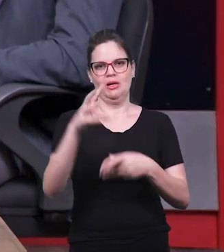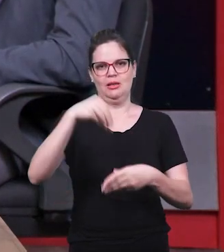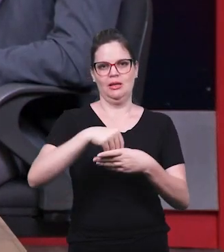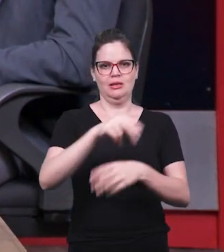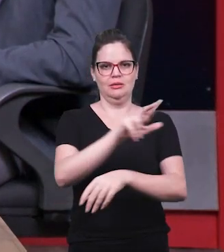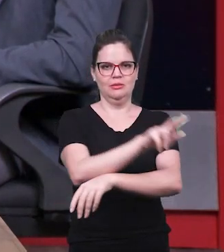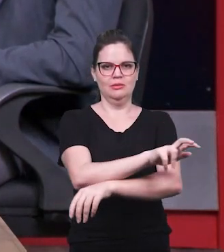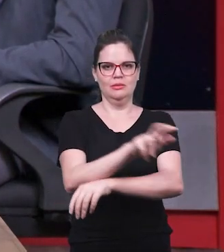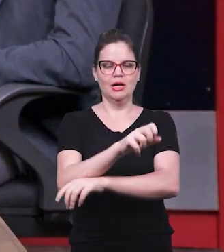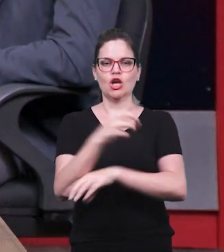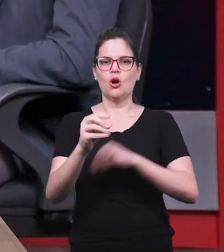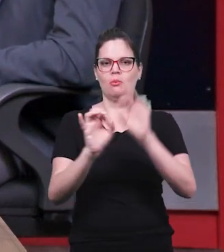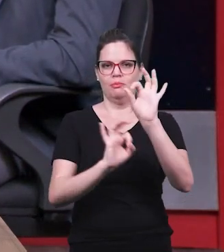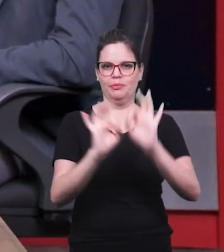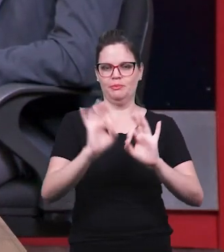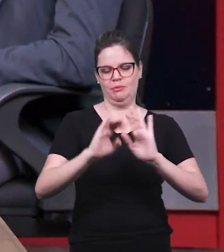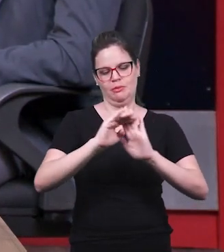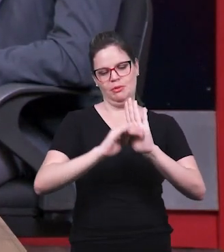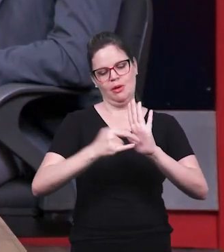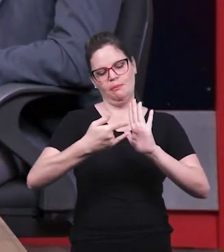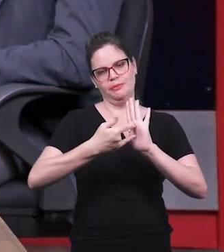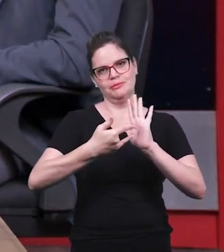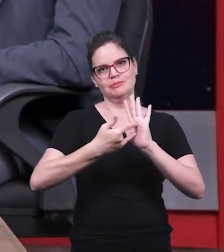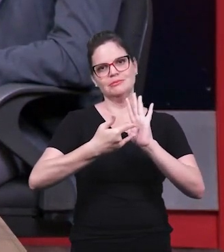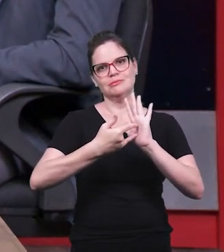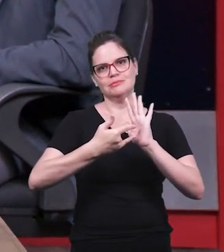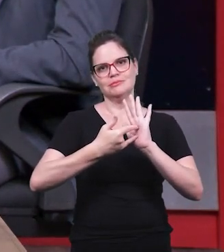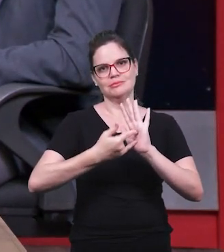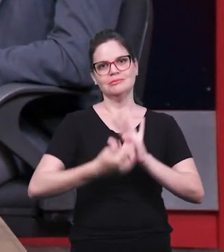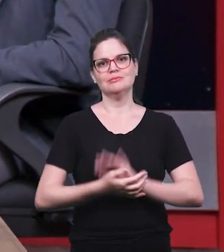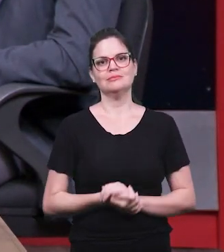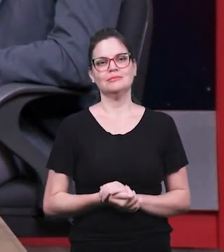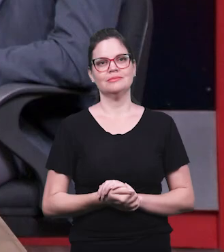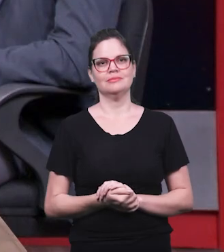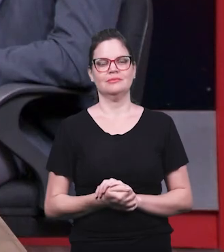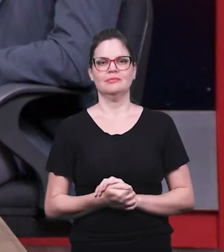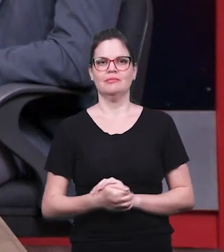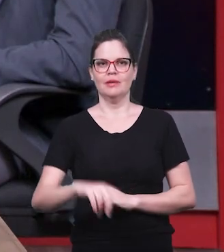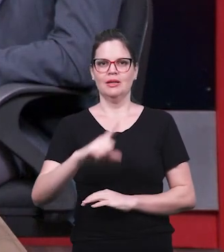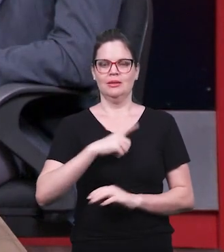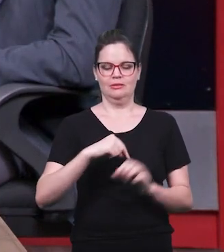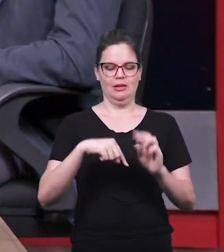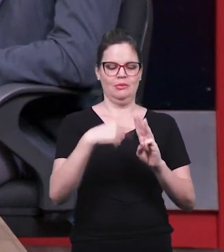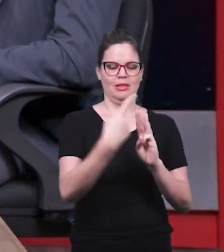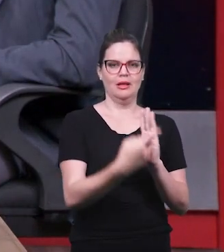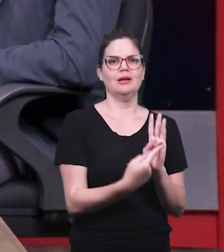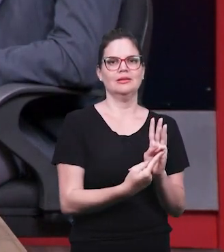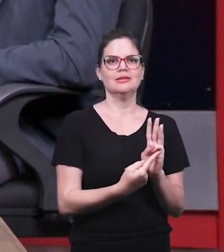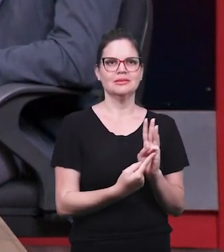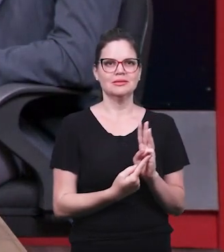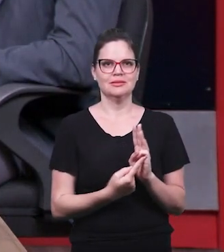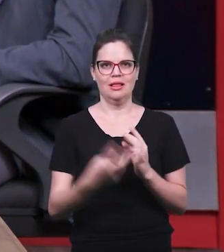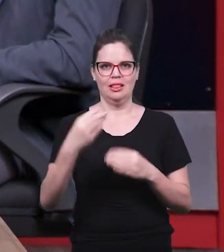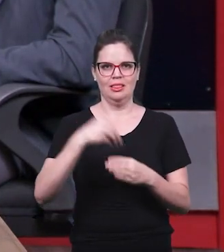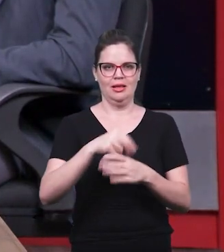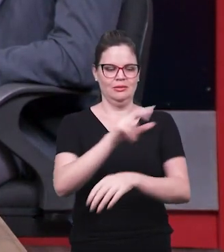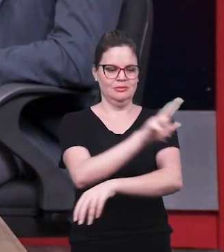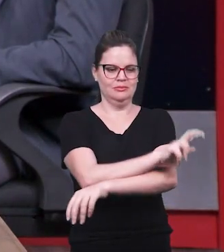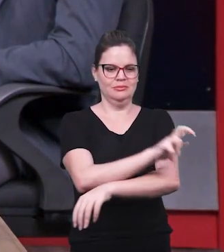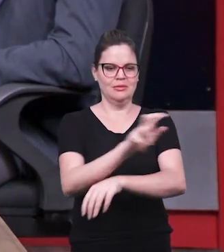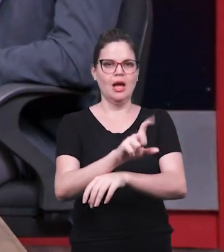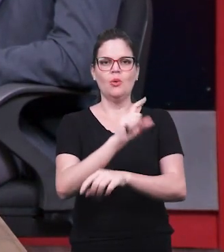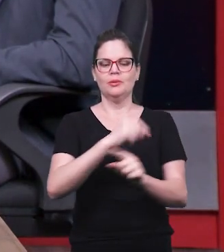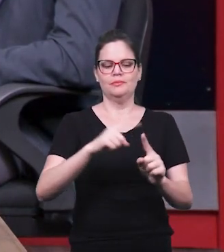robótica, e a programação. Nós temos basicamente, né, nós temos esses 3 tripés aí na robótica, é